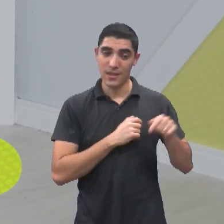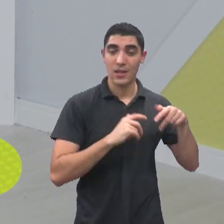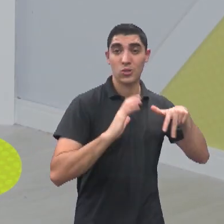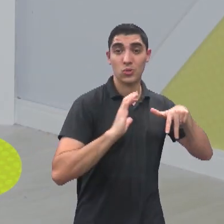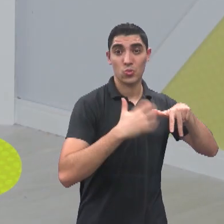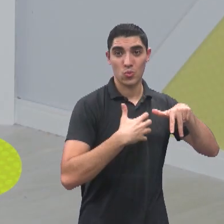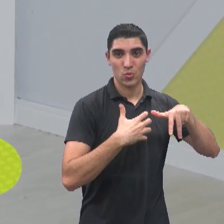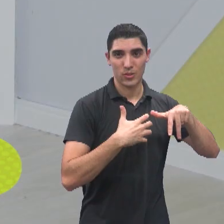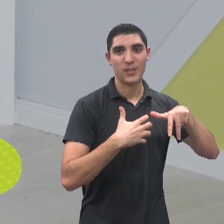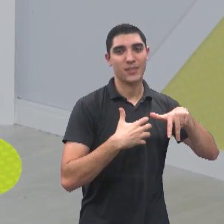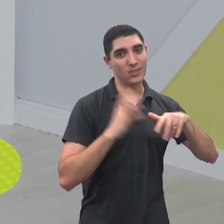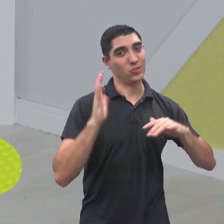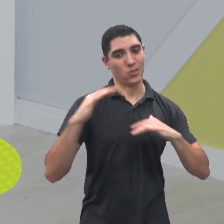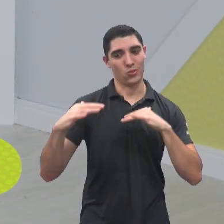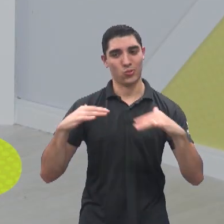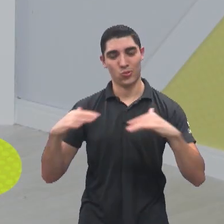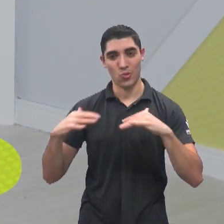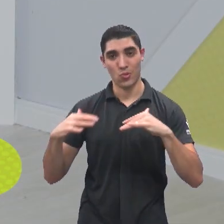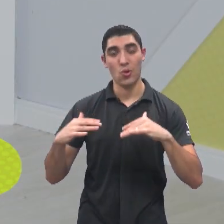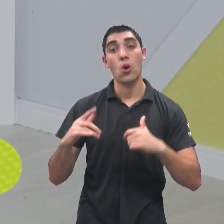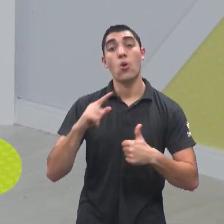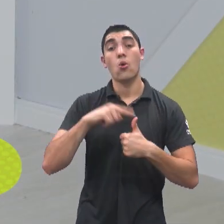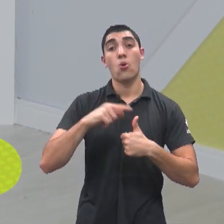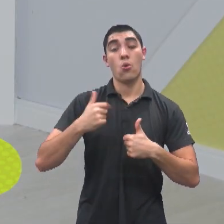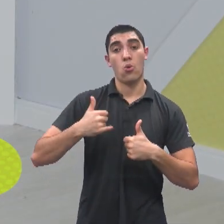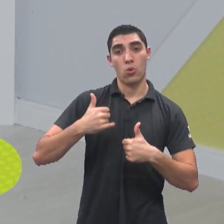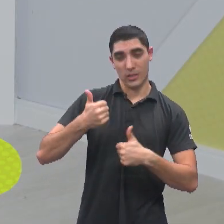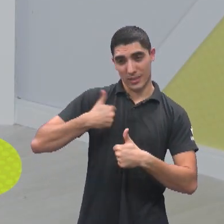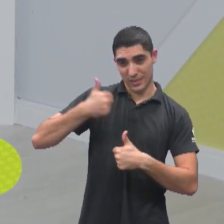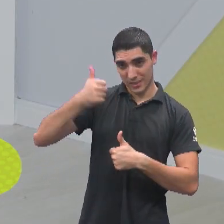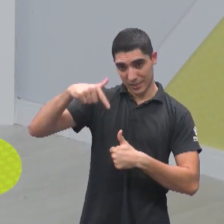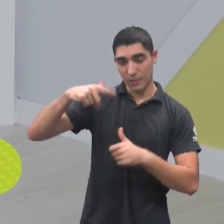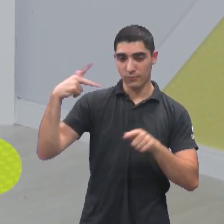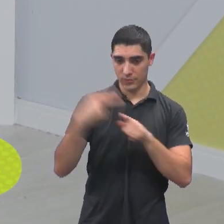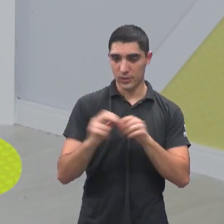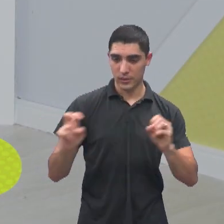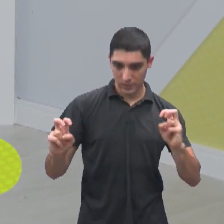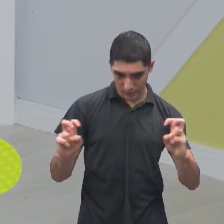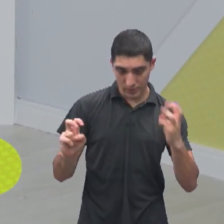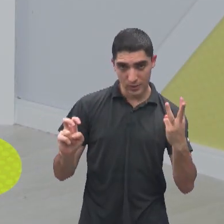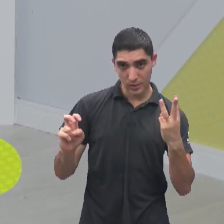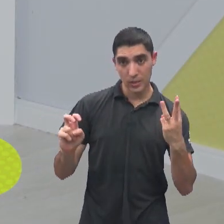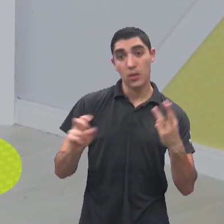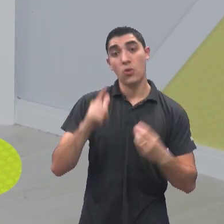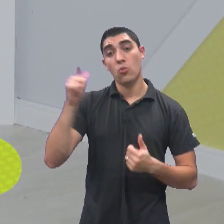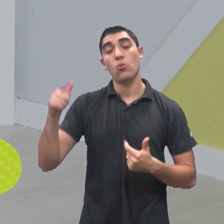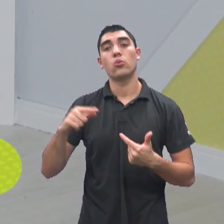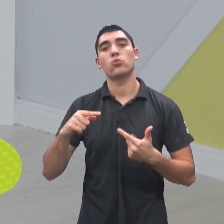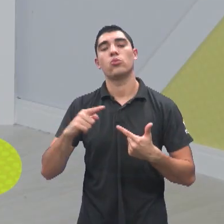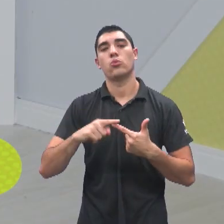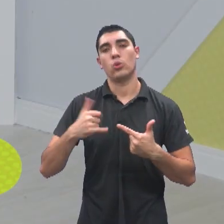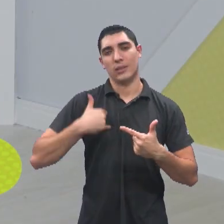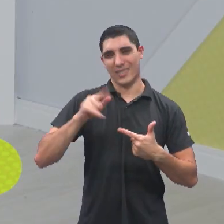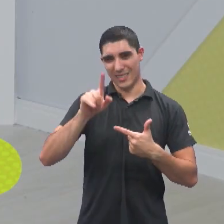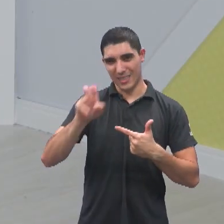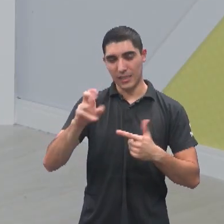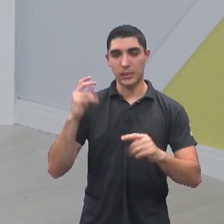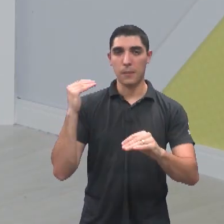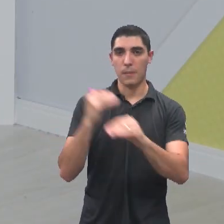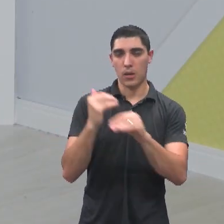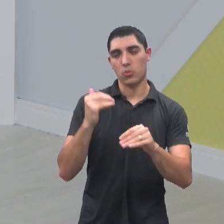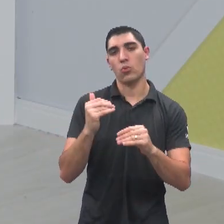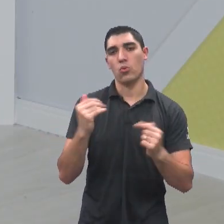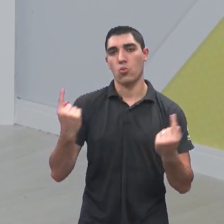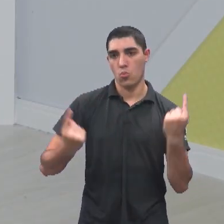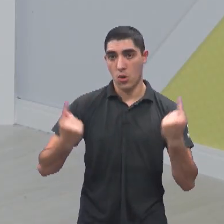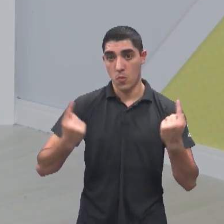O sub-17 ele venceu por 5-3 e o sub-15 ficou no empate em 1-1. Só para deixar claro aqui, tá certo? Sucesso para os